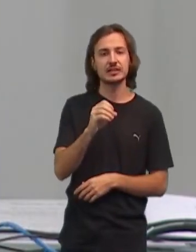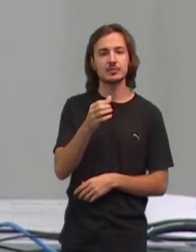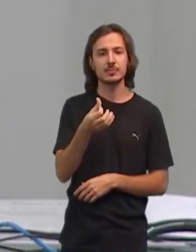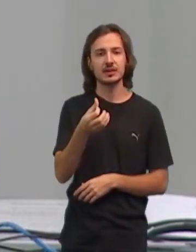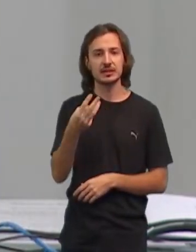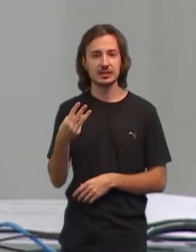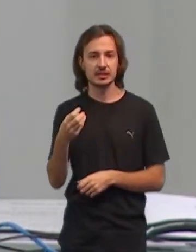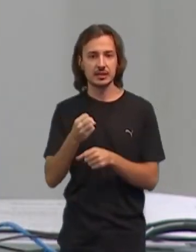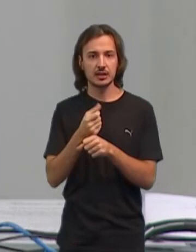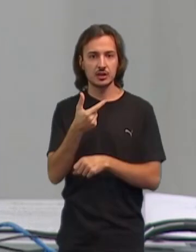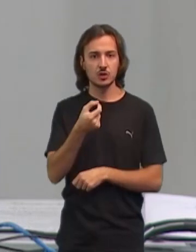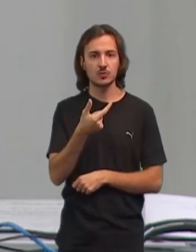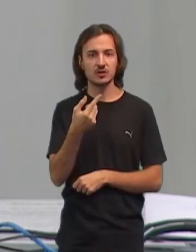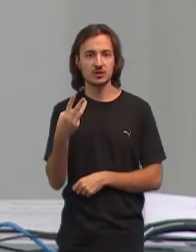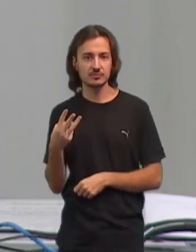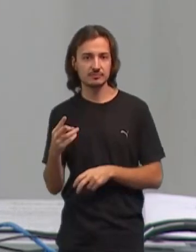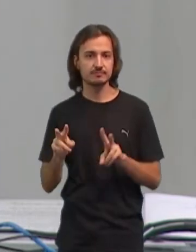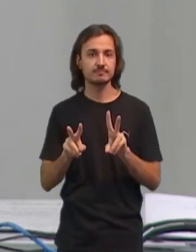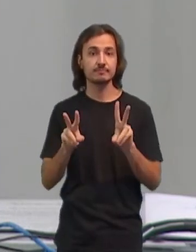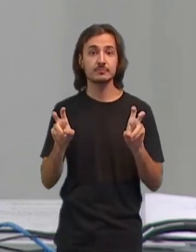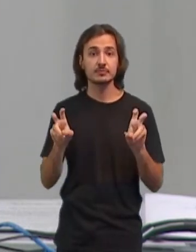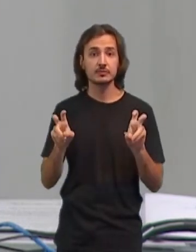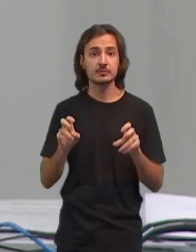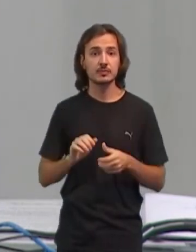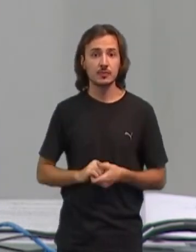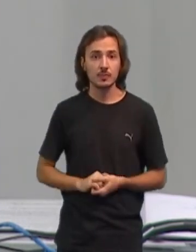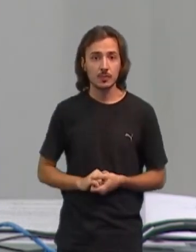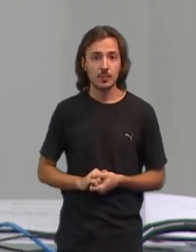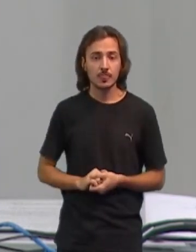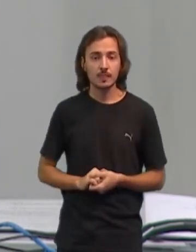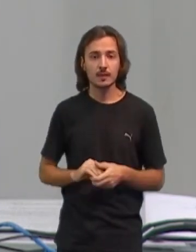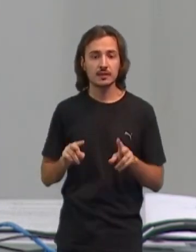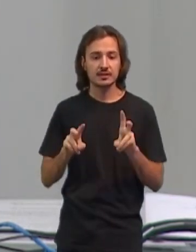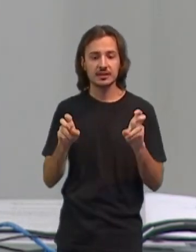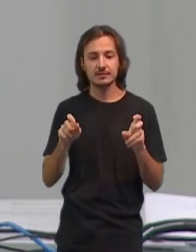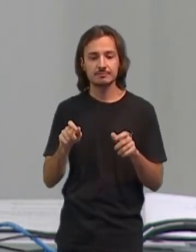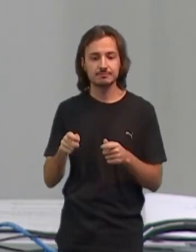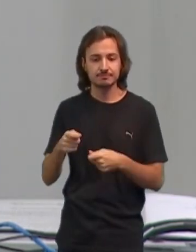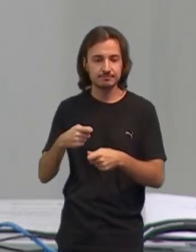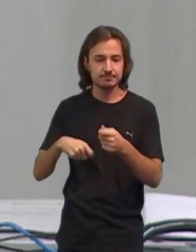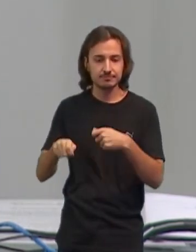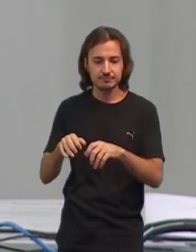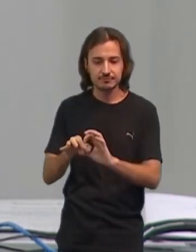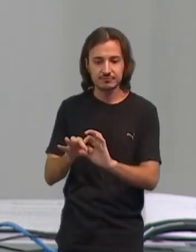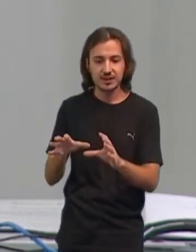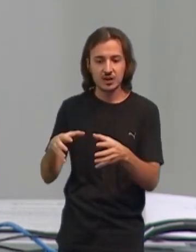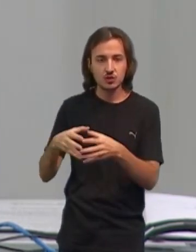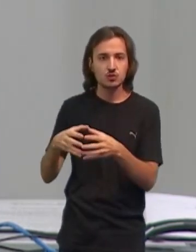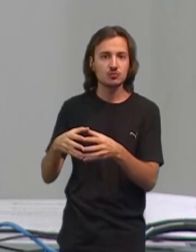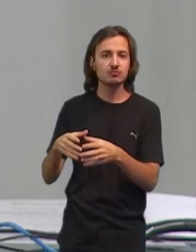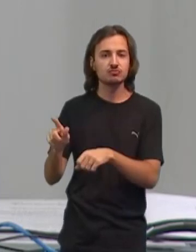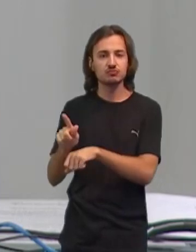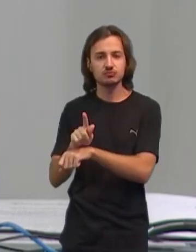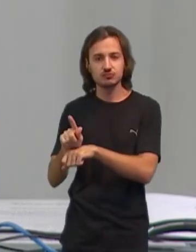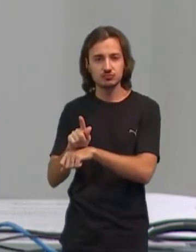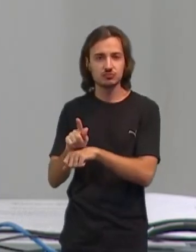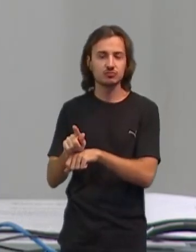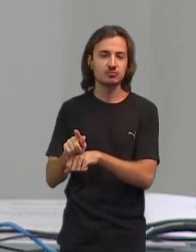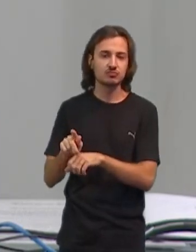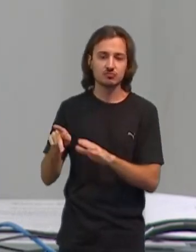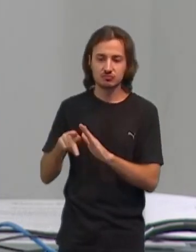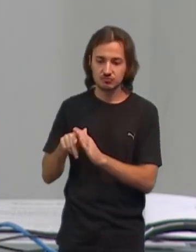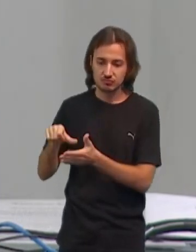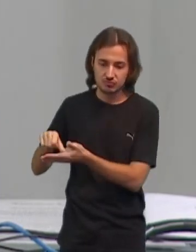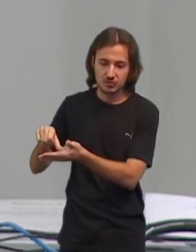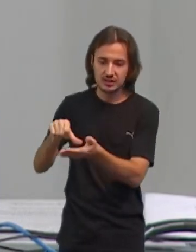10063/2023 dispõe sobre a autonomia administrativa e gerencial por meio de um conselho gestor local nas unidades